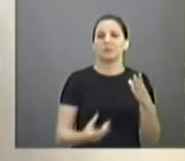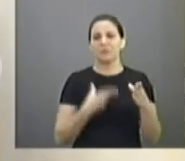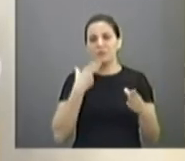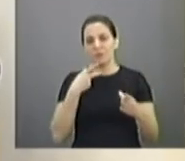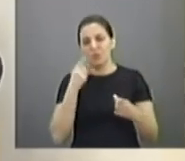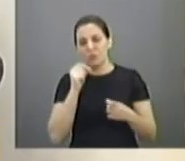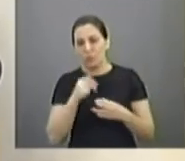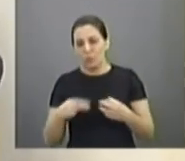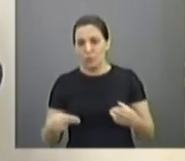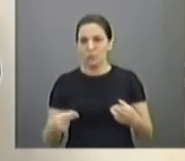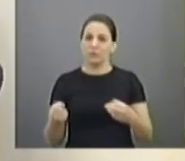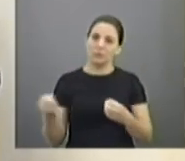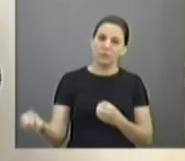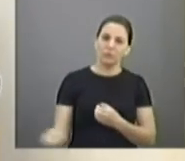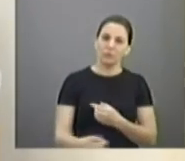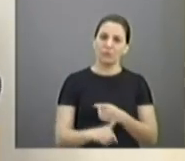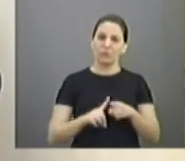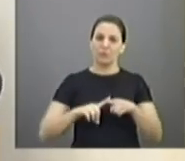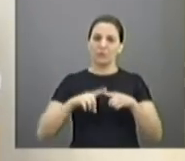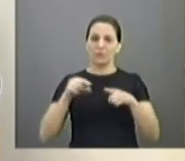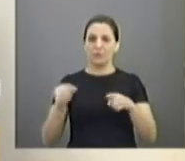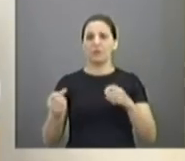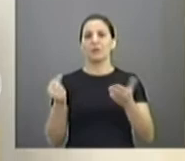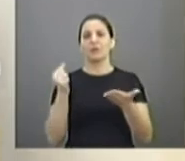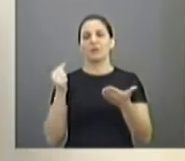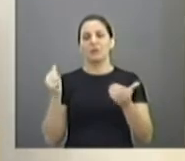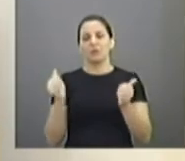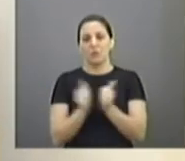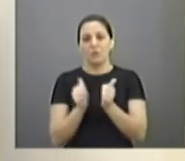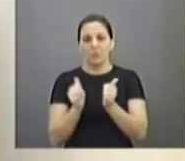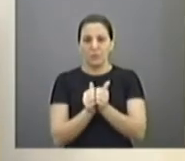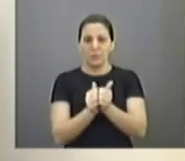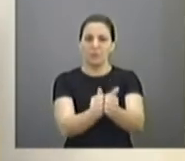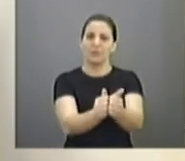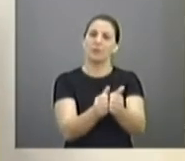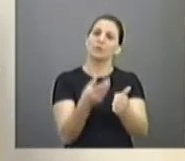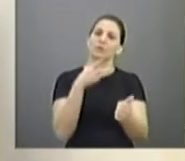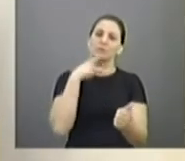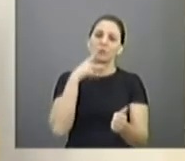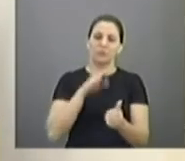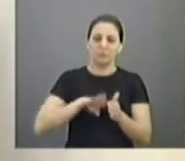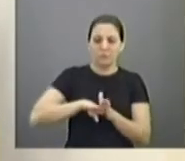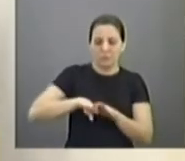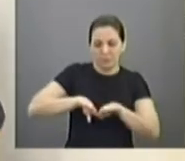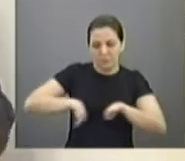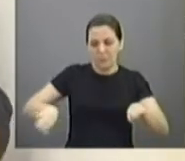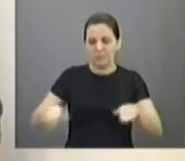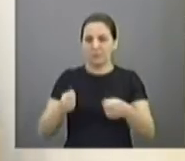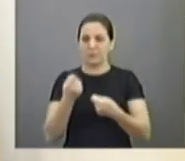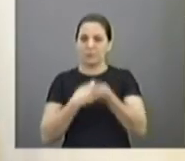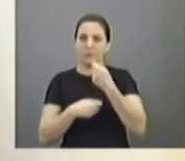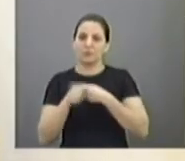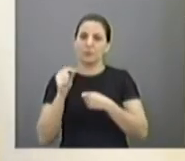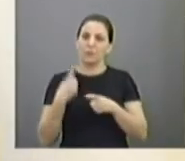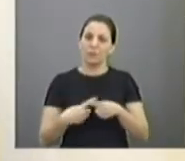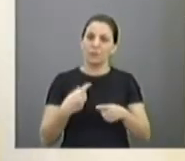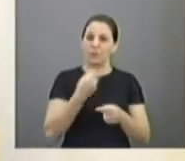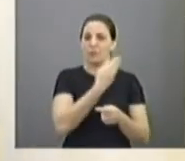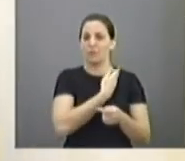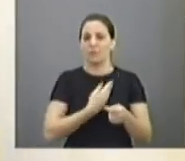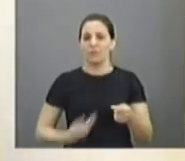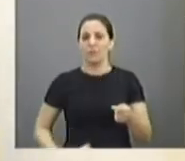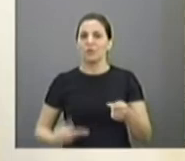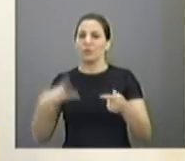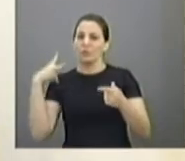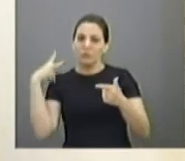acompanhou o debate que eu e os companheiros do meu partido fizemos quando deixamos a administração, foi porque falamos, um governo que não corta na